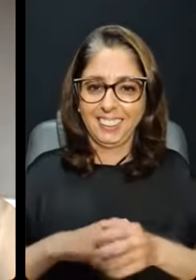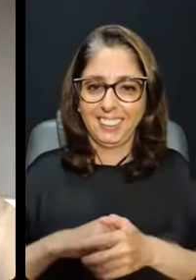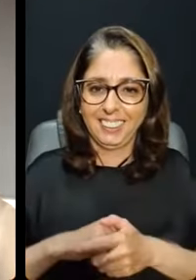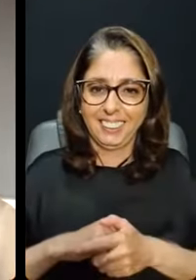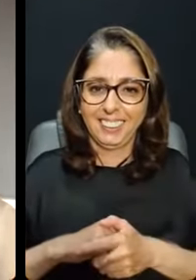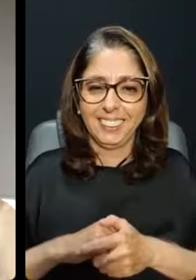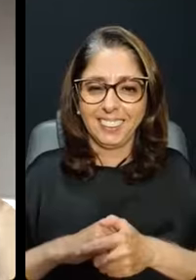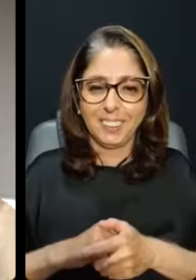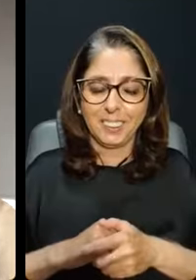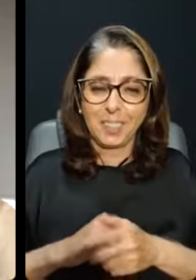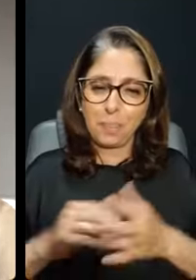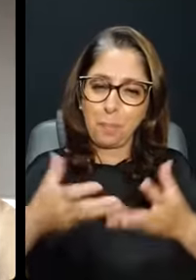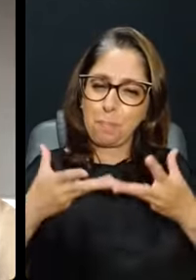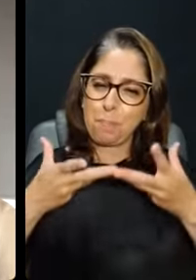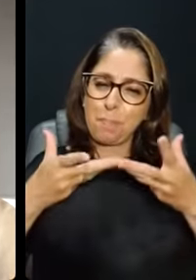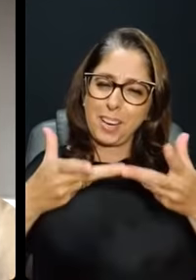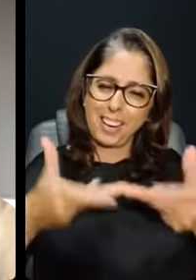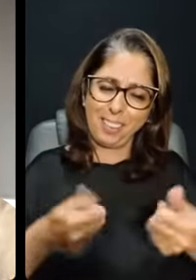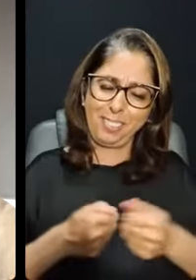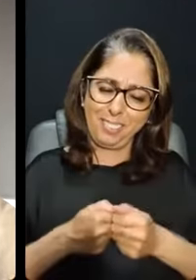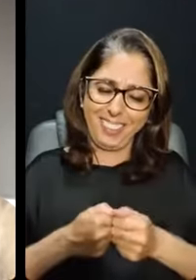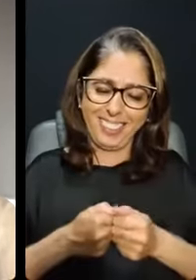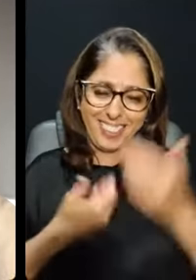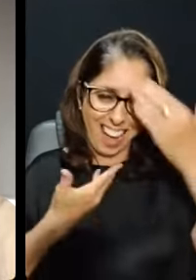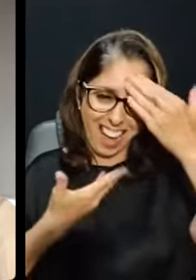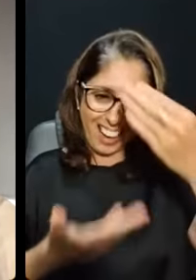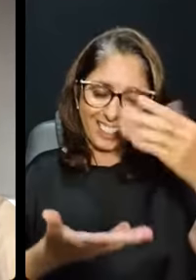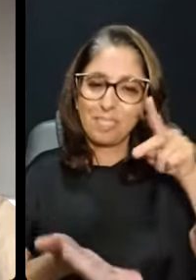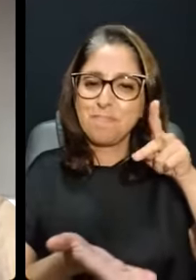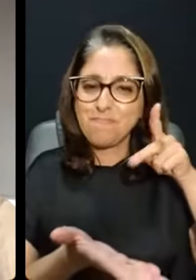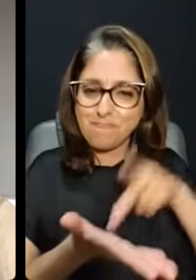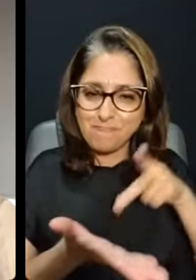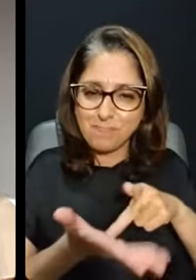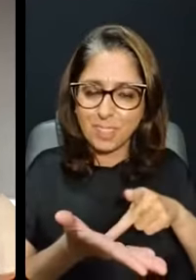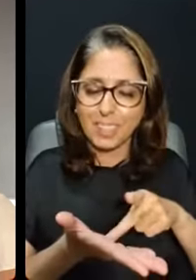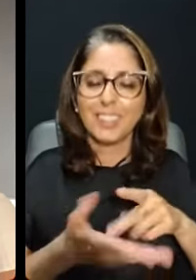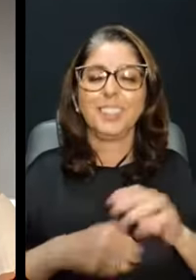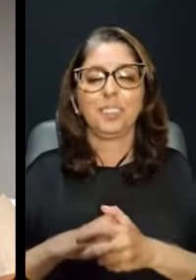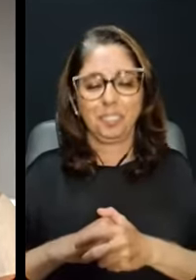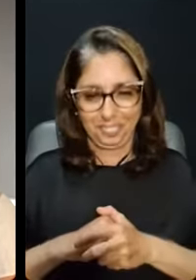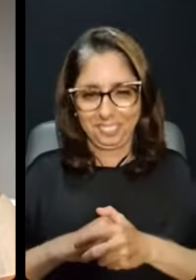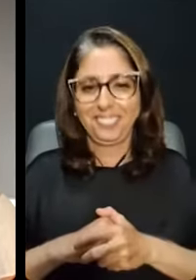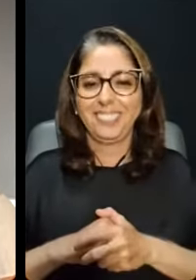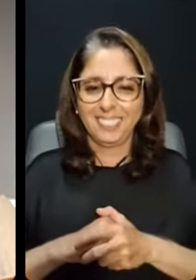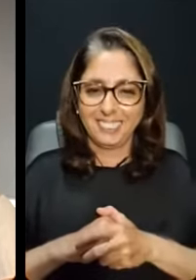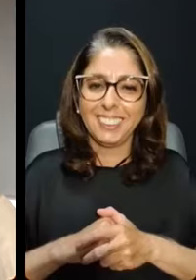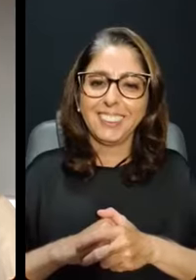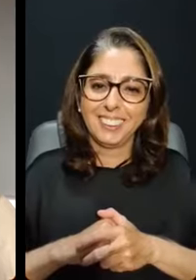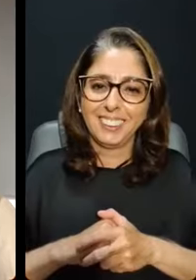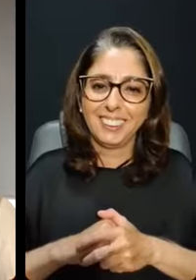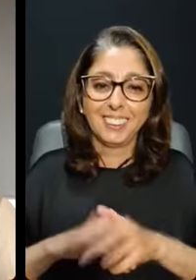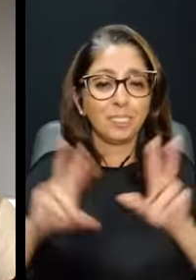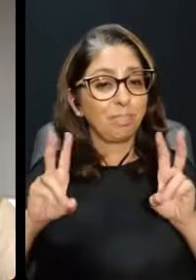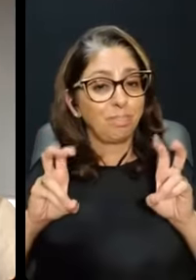Maravilha, querida. Eu agradeço a oportunidade mais uma vez de estar aqui, de falar desse tema que eu tanto